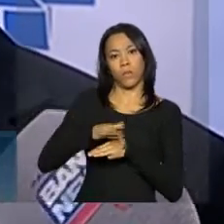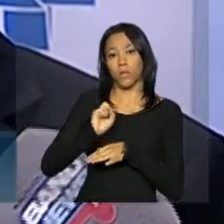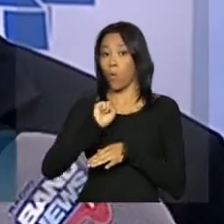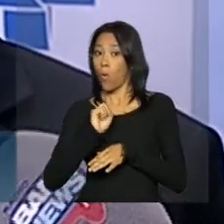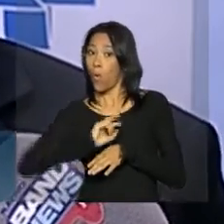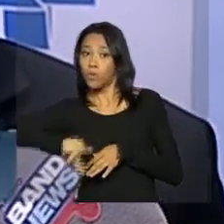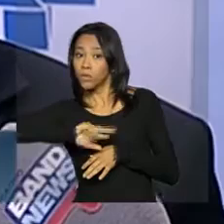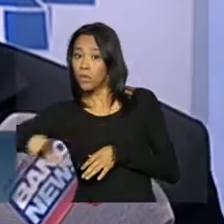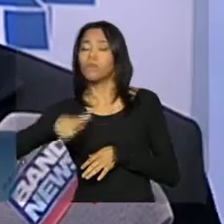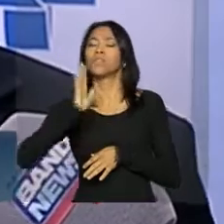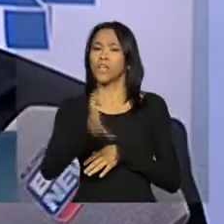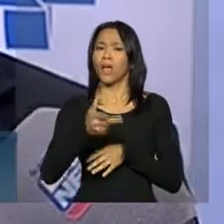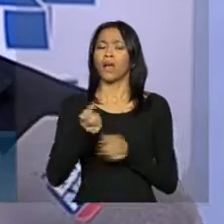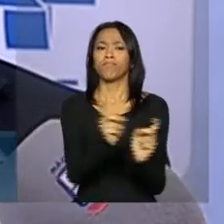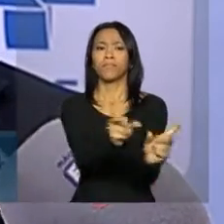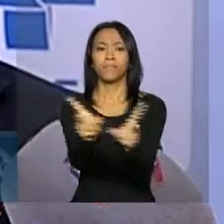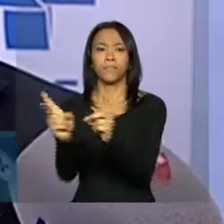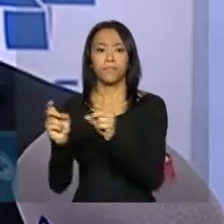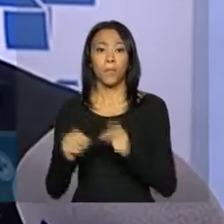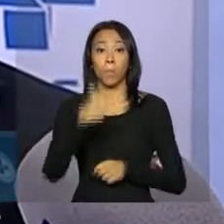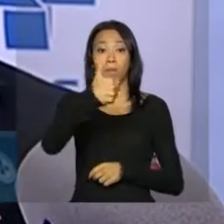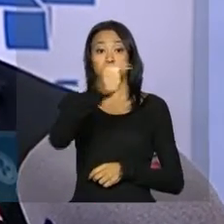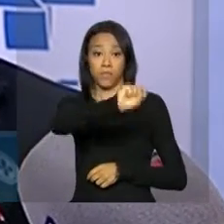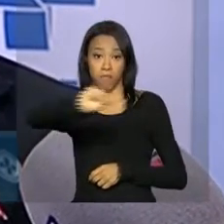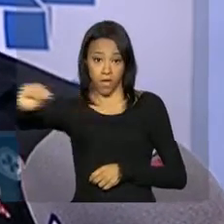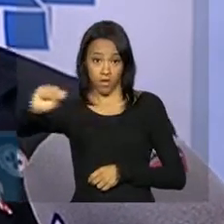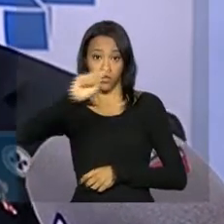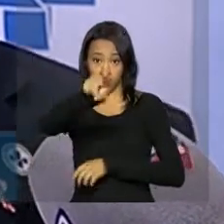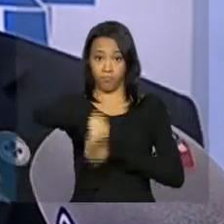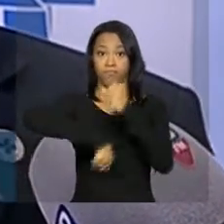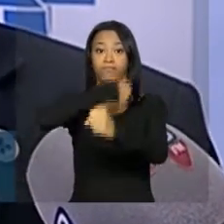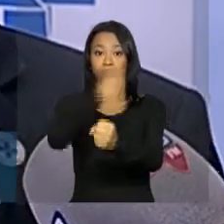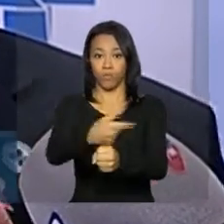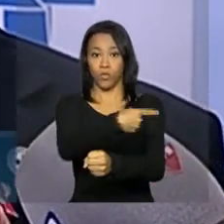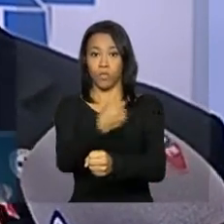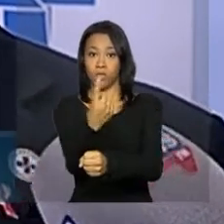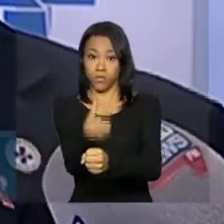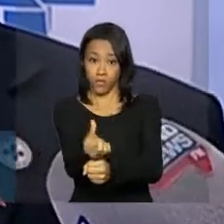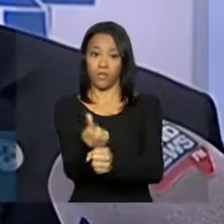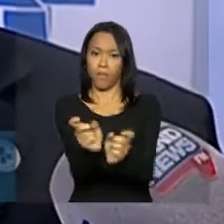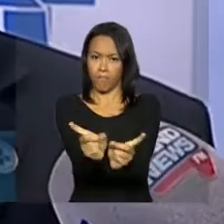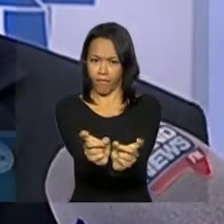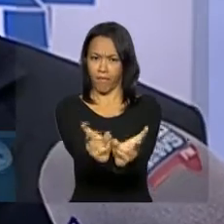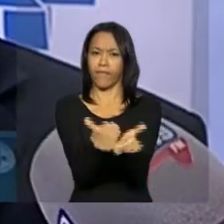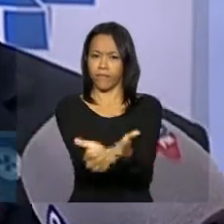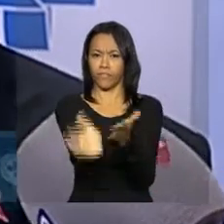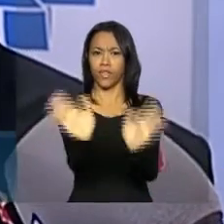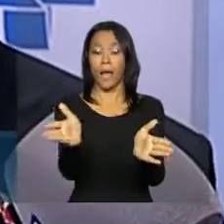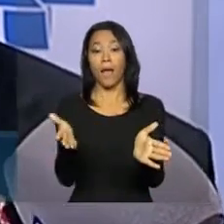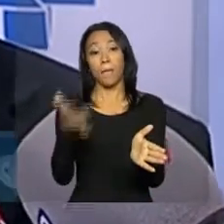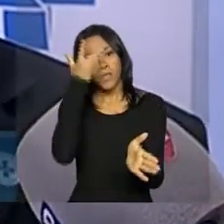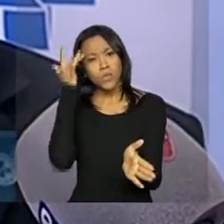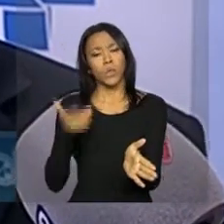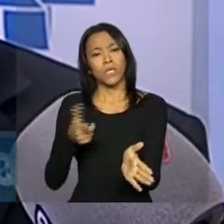para o mercado já no primeiro semestre do próximo ano. Então, muitas pessoas com receio que fez